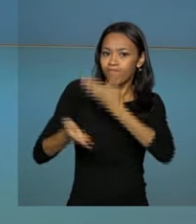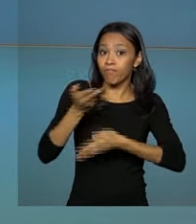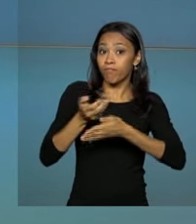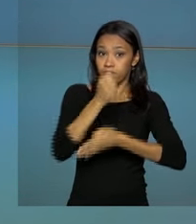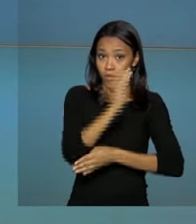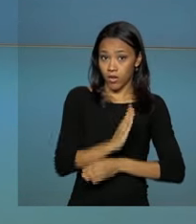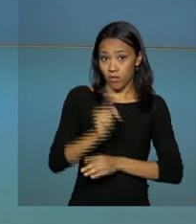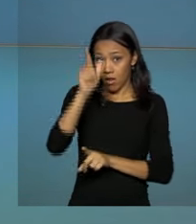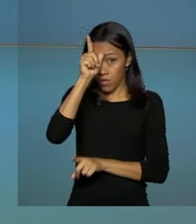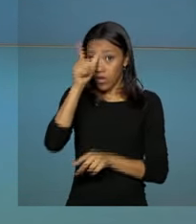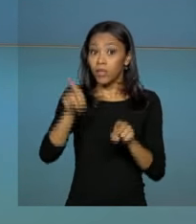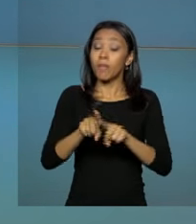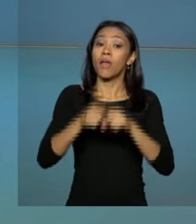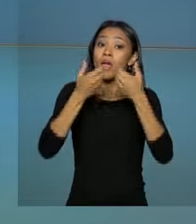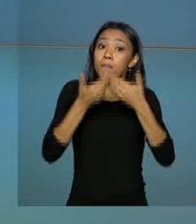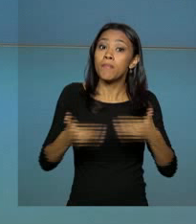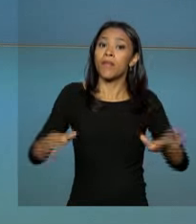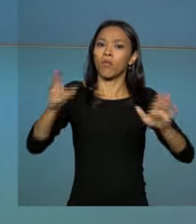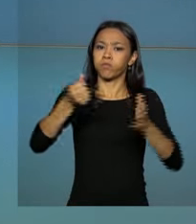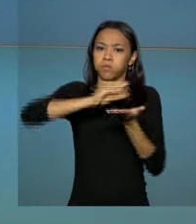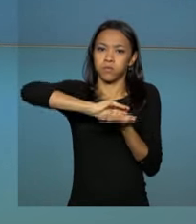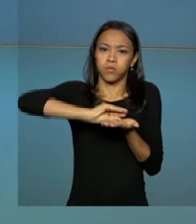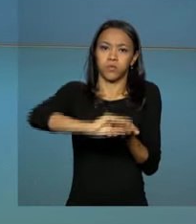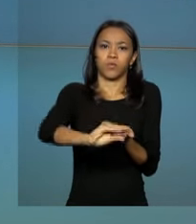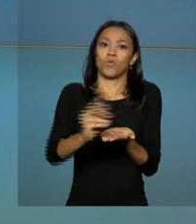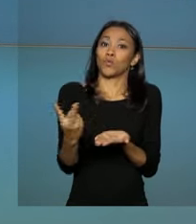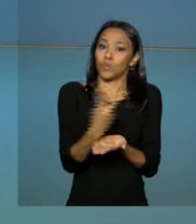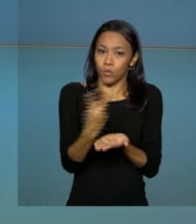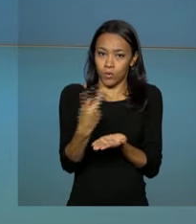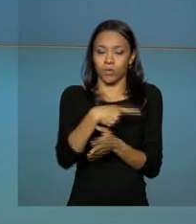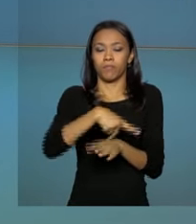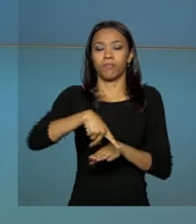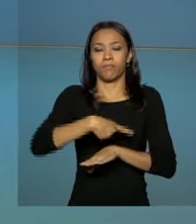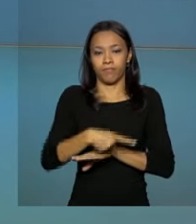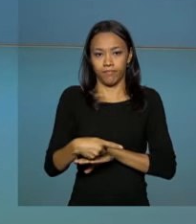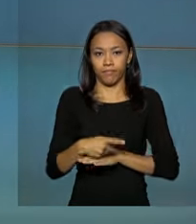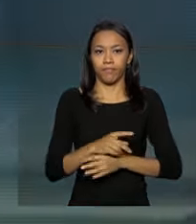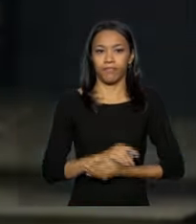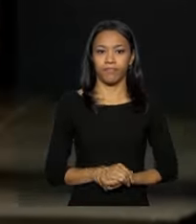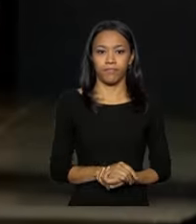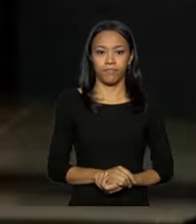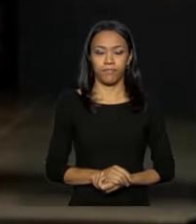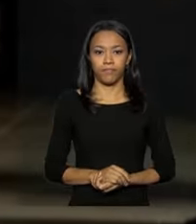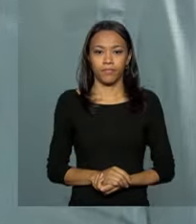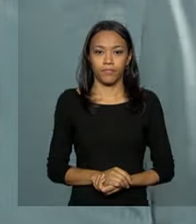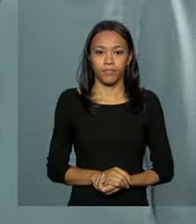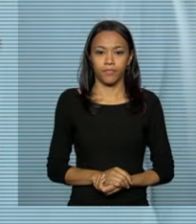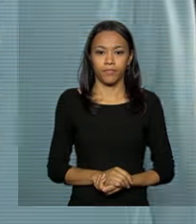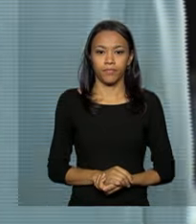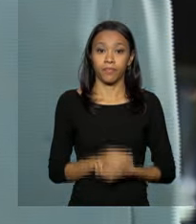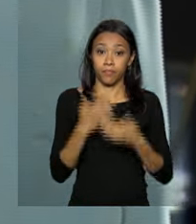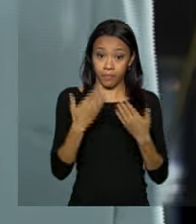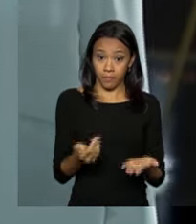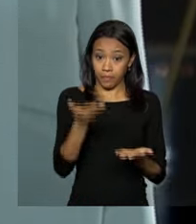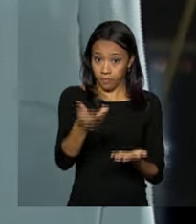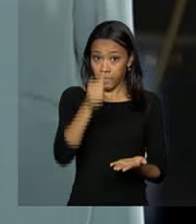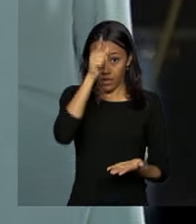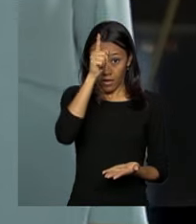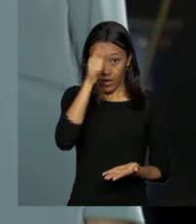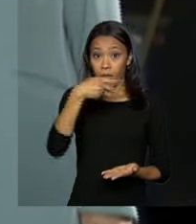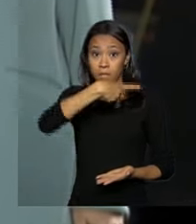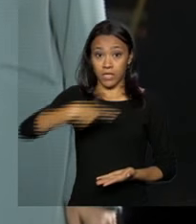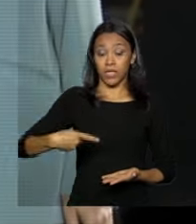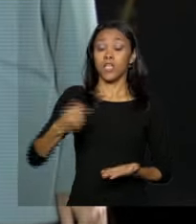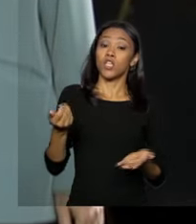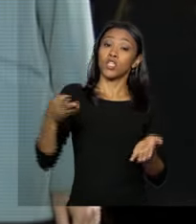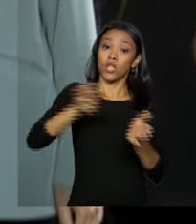Brasil-Alemanha e a ampliação de investimentos entre os dois países. A chanceler alemã Angela Merkel veio